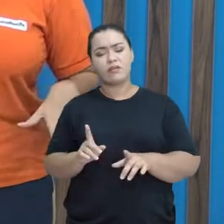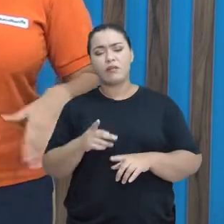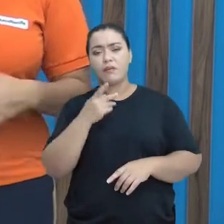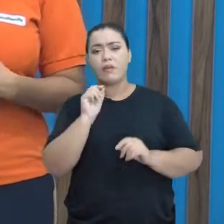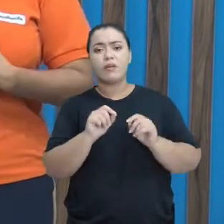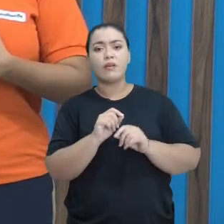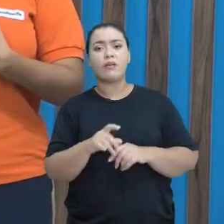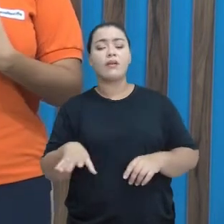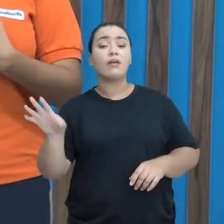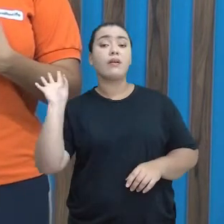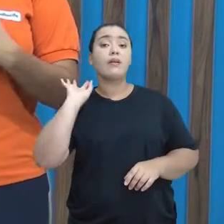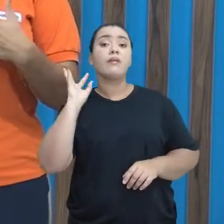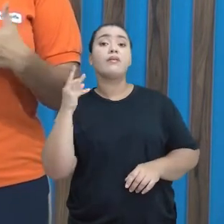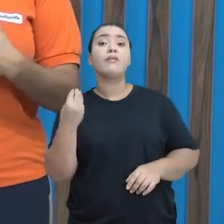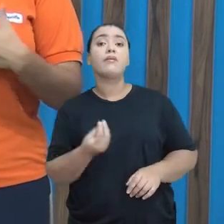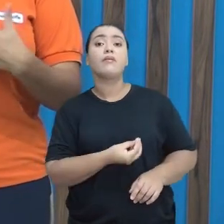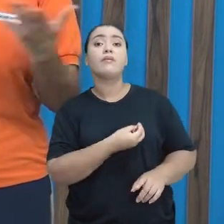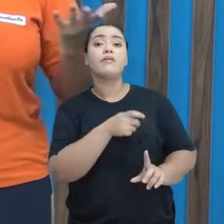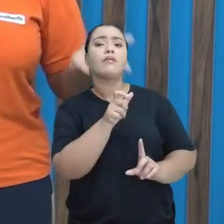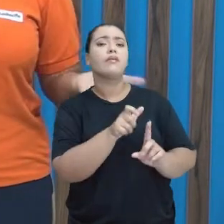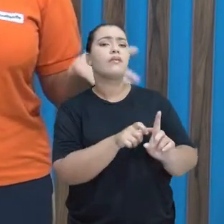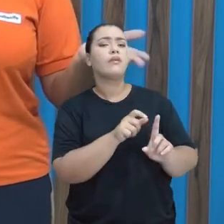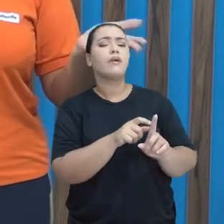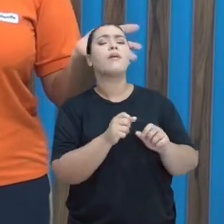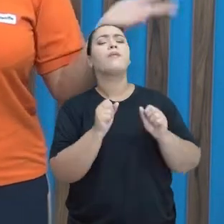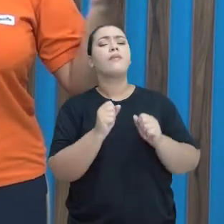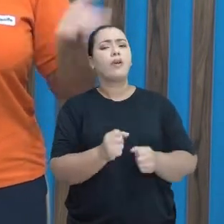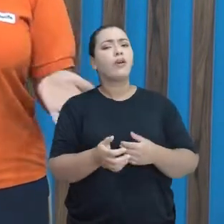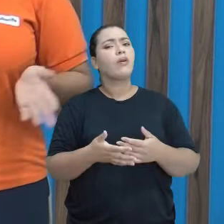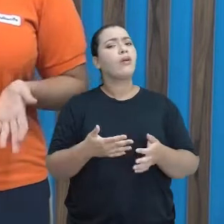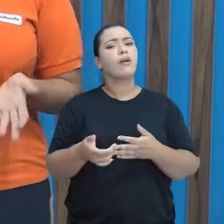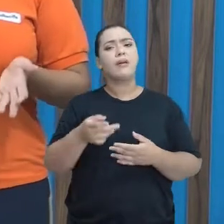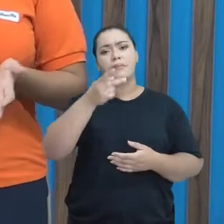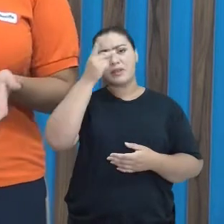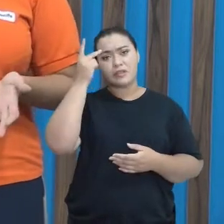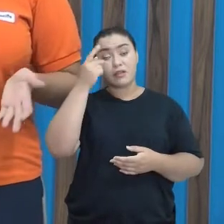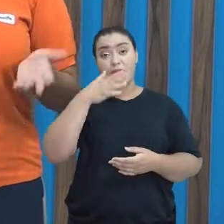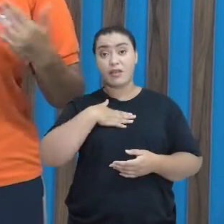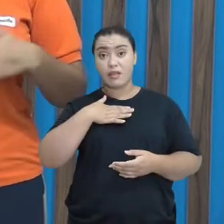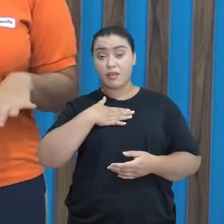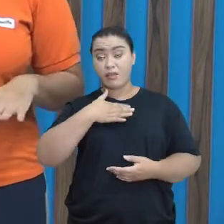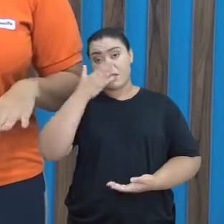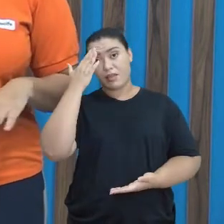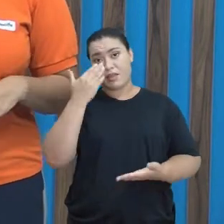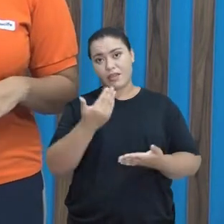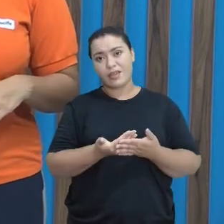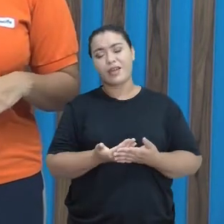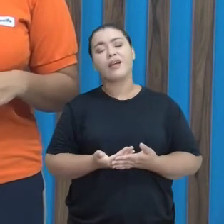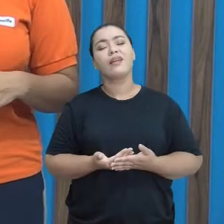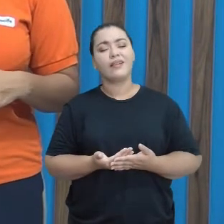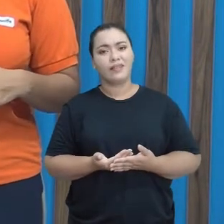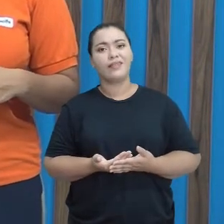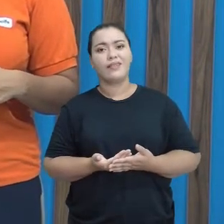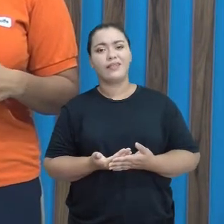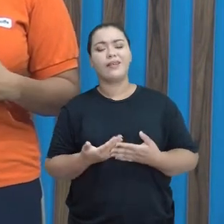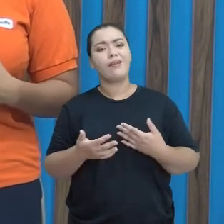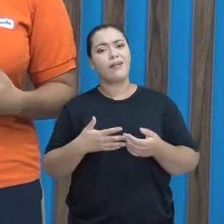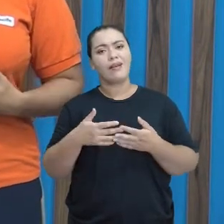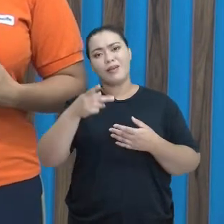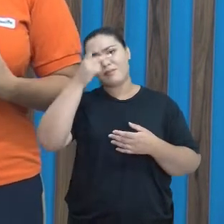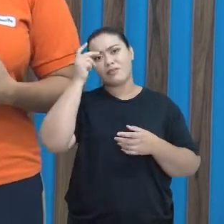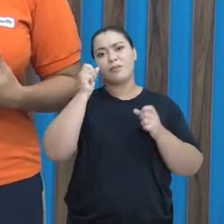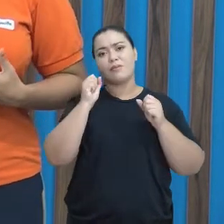biografia pode ser feita sobre qualquer um. Eu prefiro acreditar na segunda teoria,